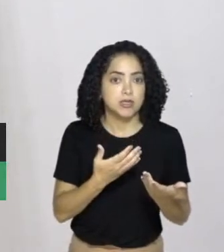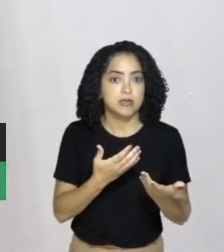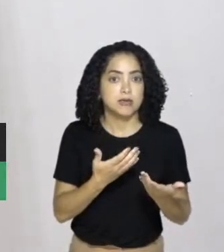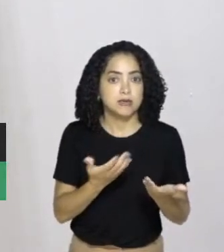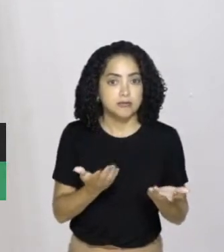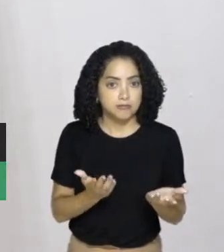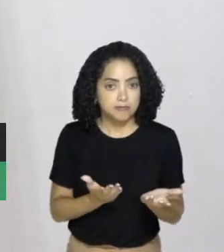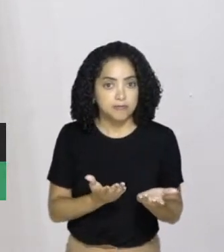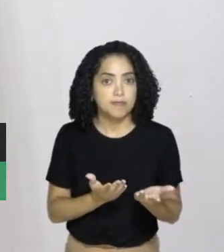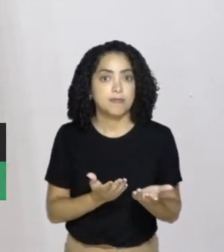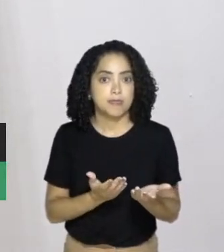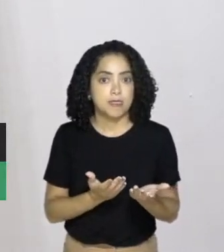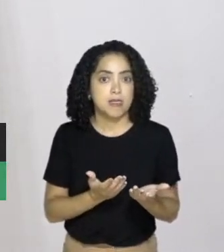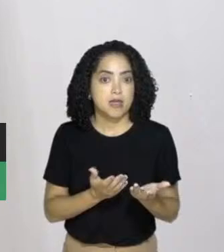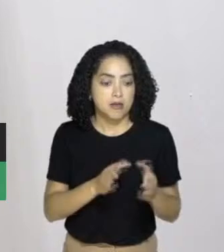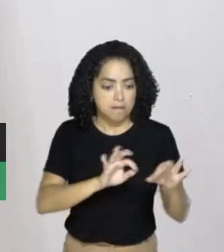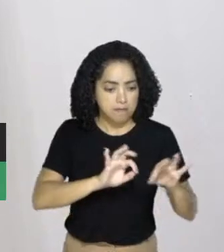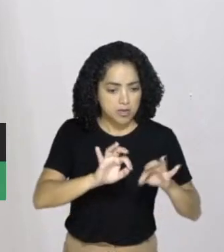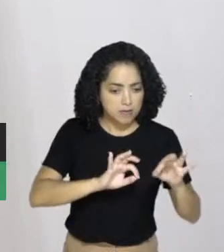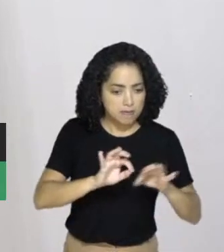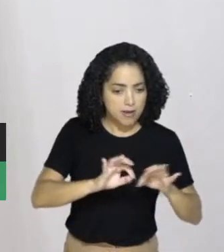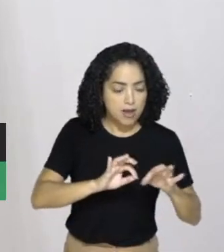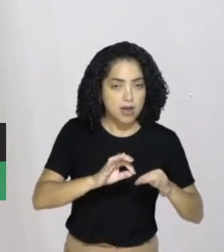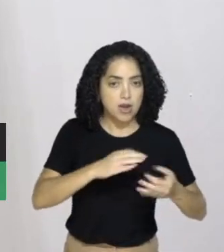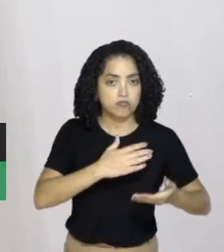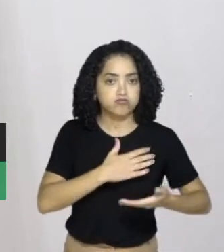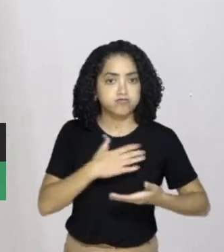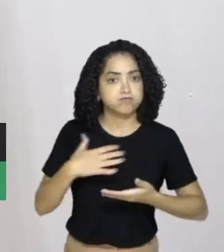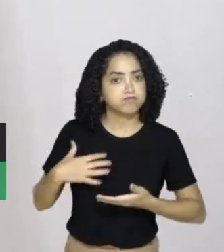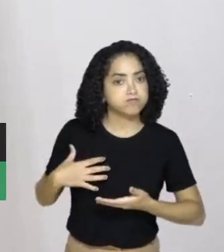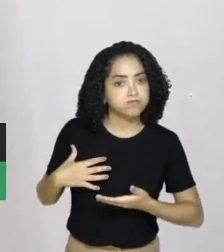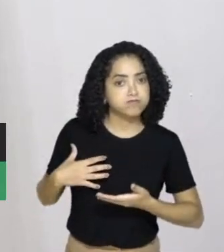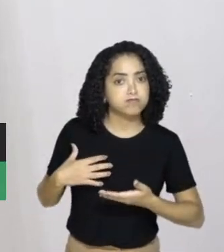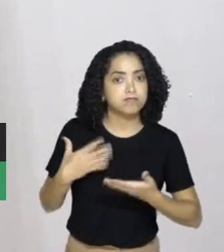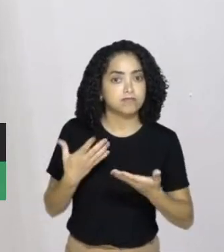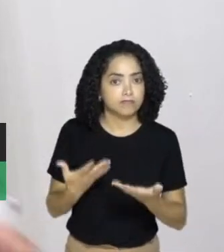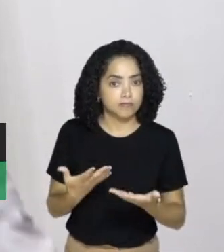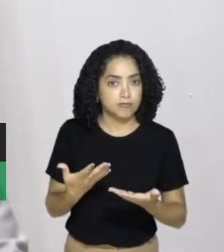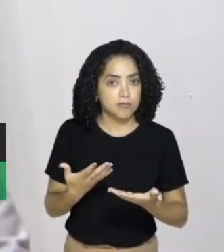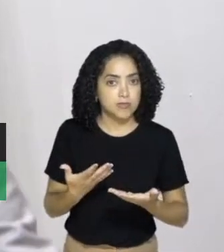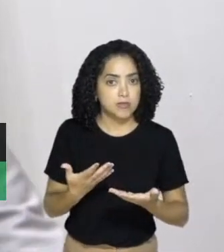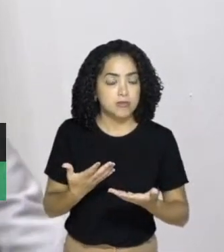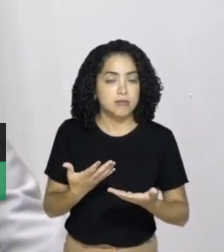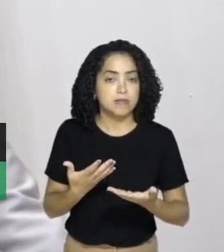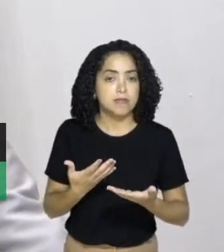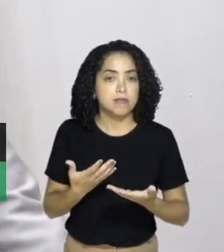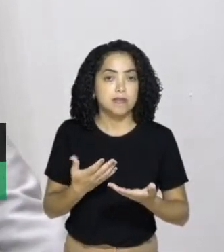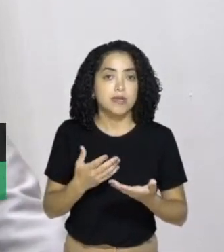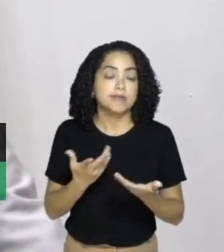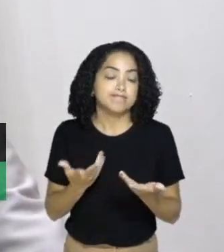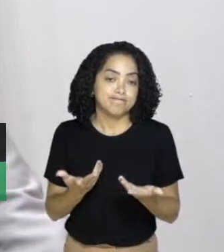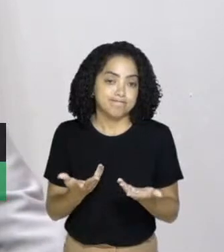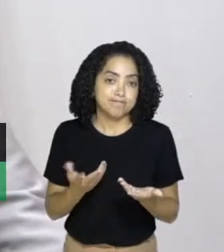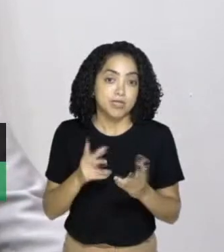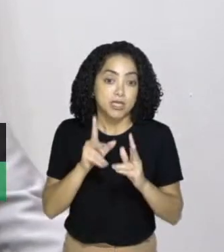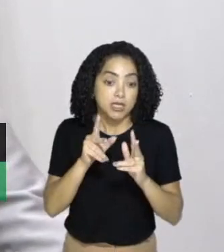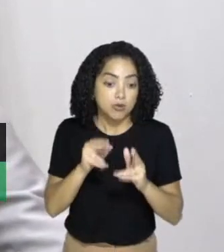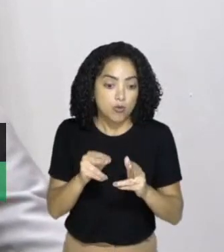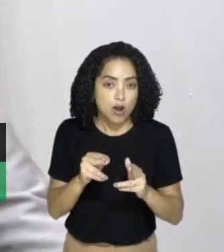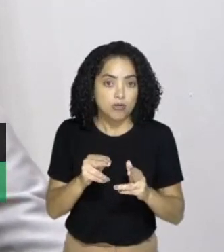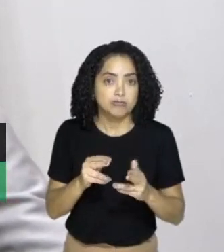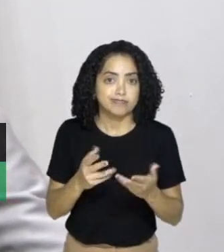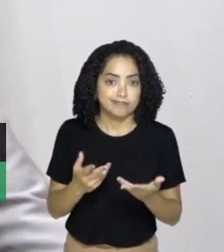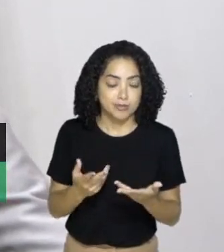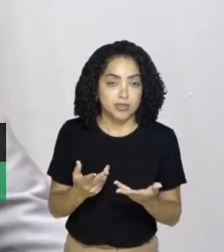de meia feminina recheado de alpiste para que sirva de prótese para ela. E essa mulher era uma